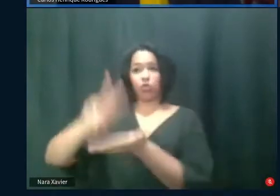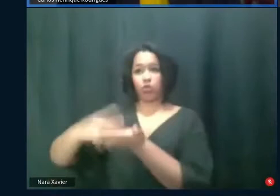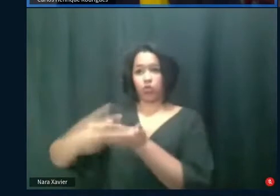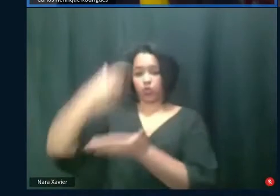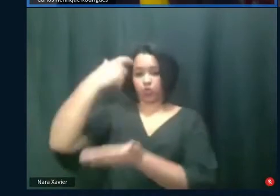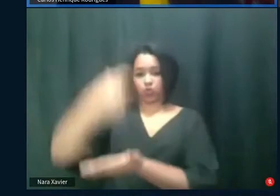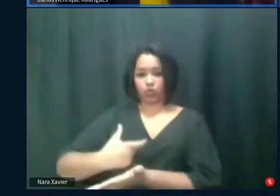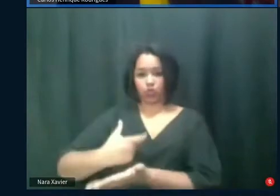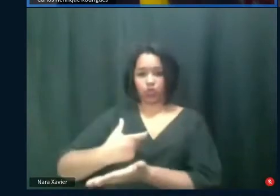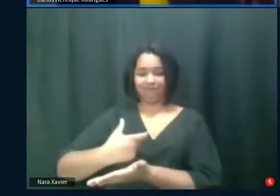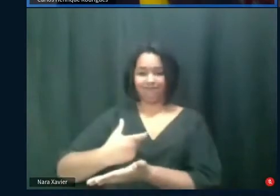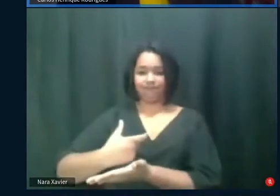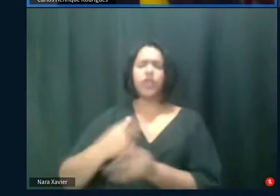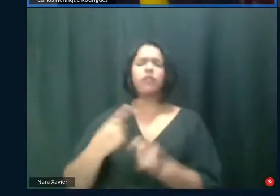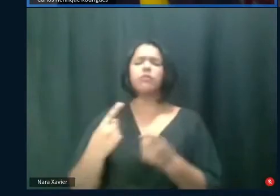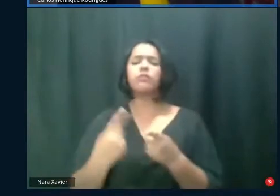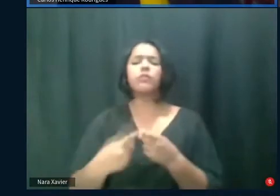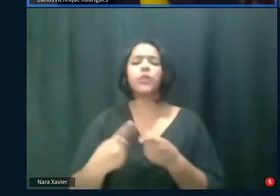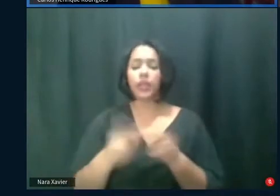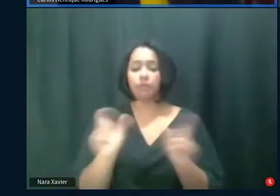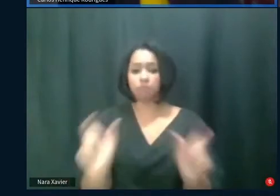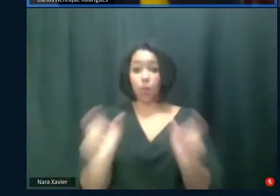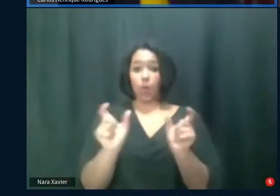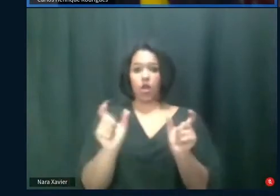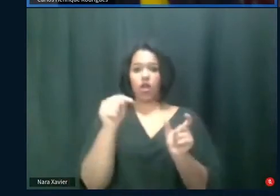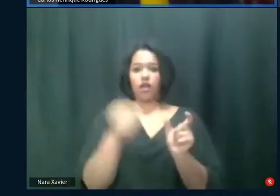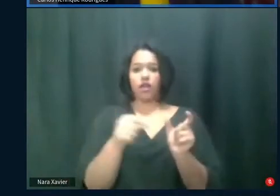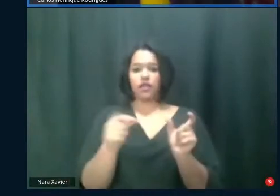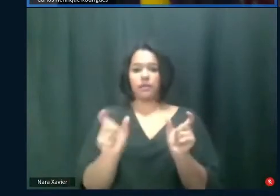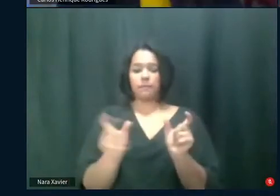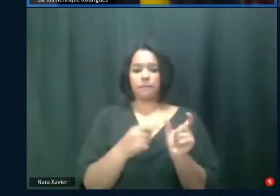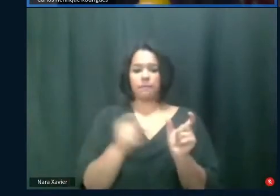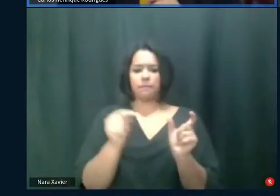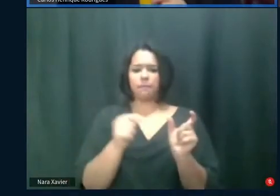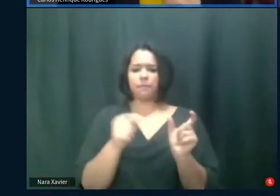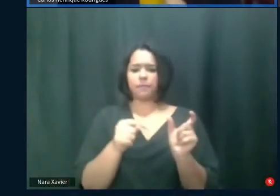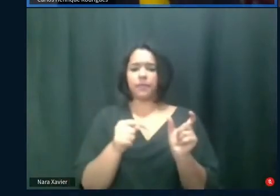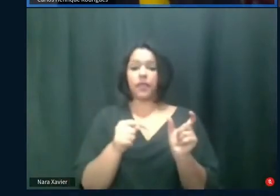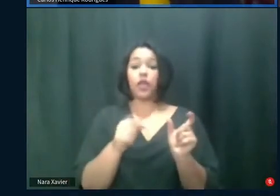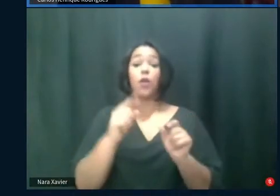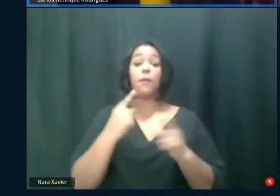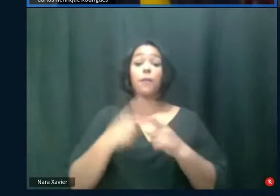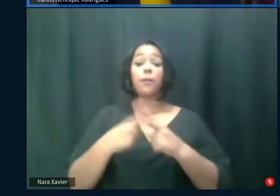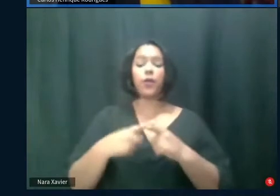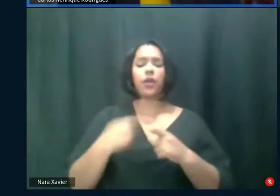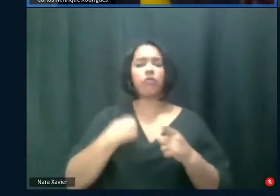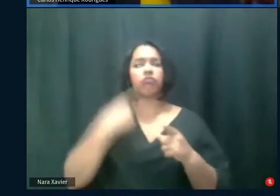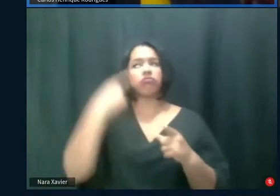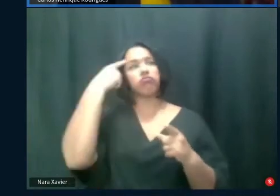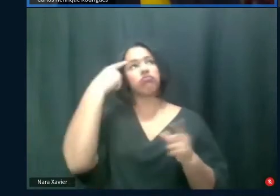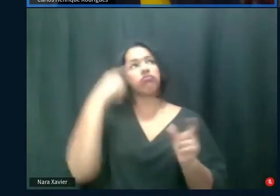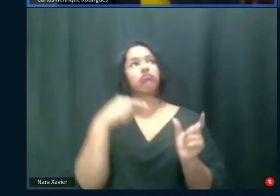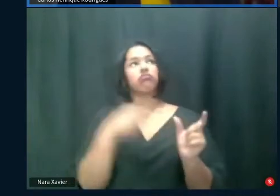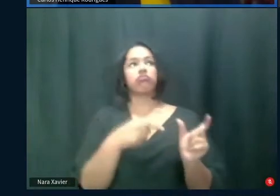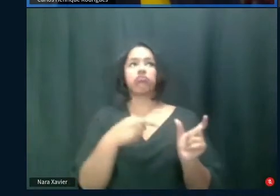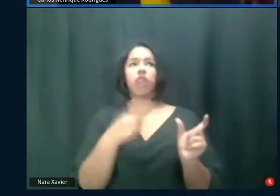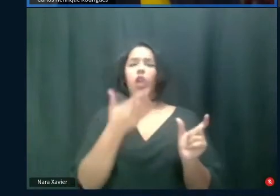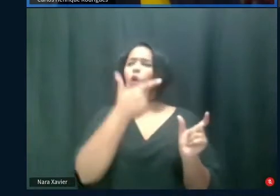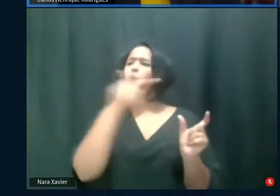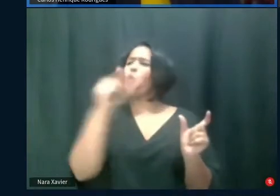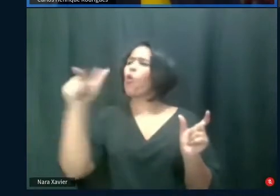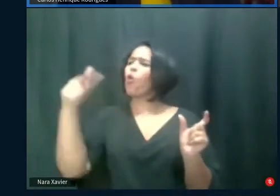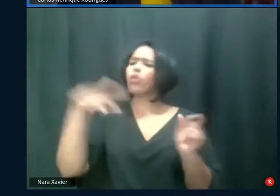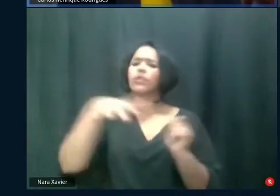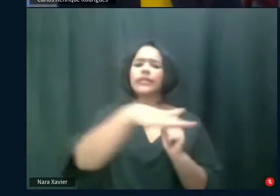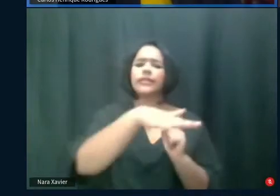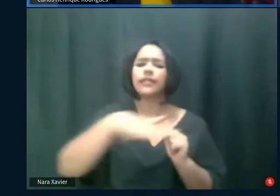Por que que eu quero chamar atenção para esse ponto, né? Porque logo eu fico pensando se nas outras